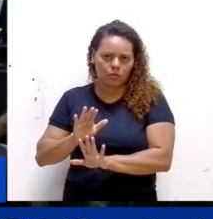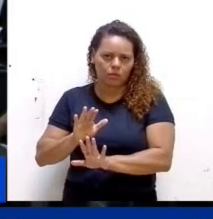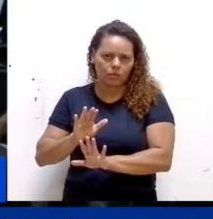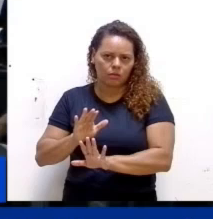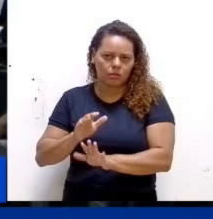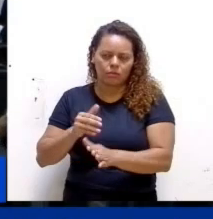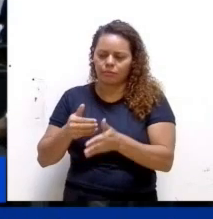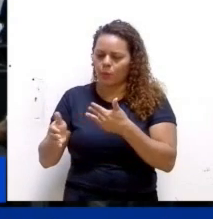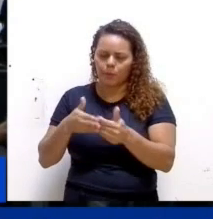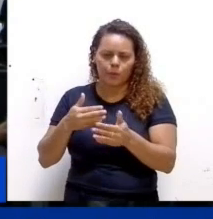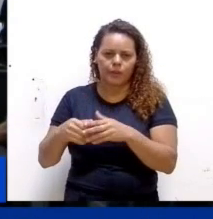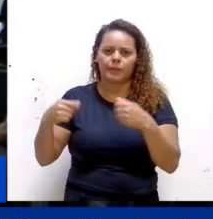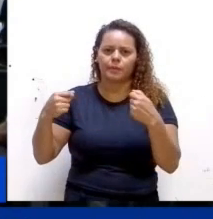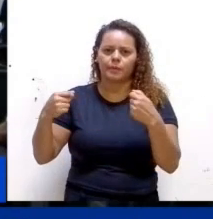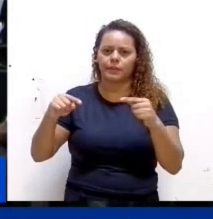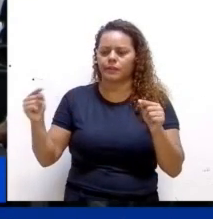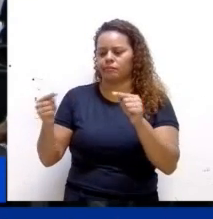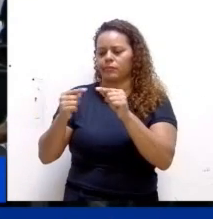Tem família.